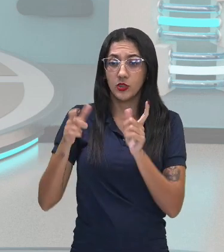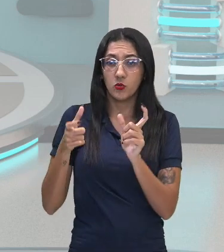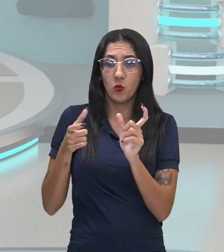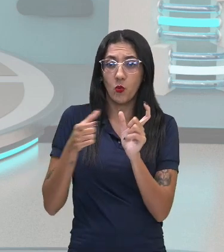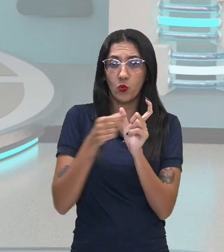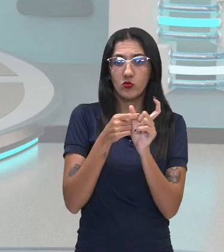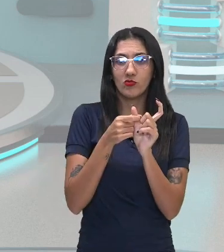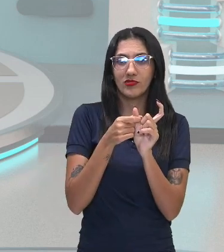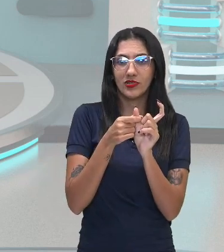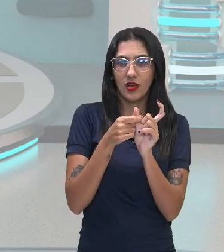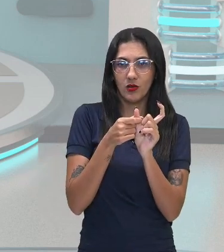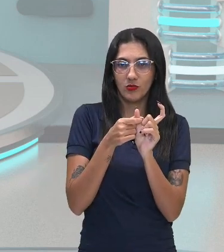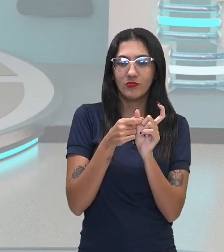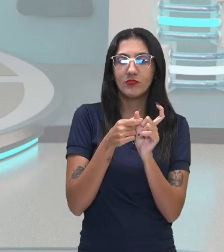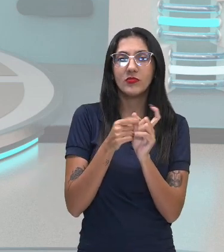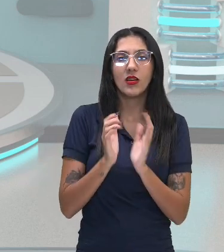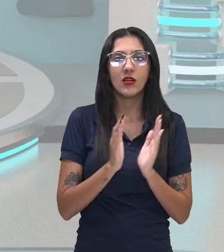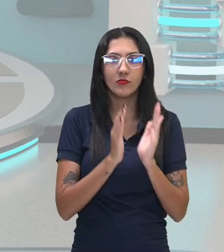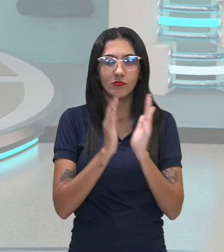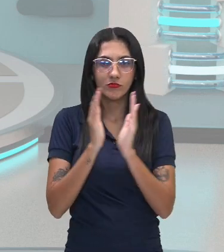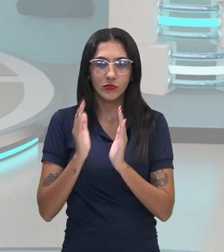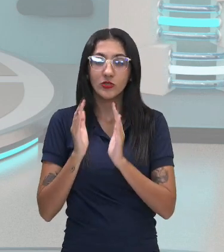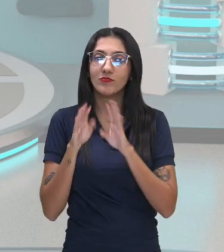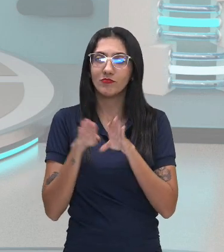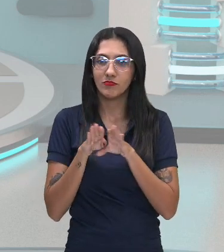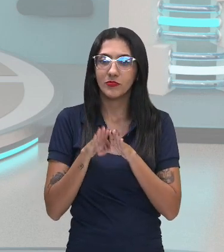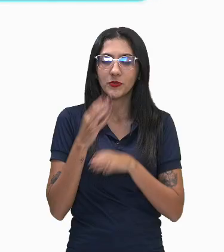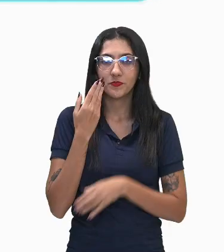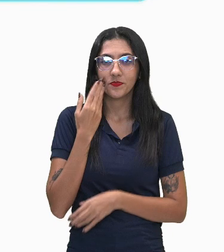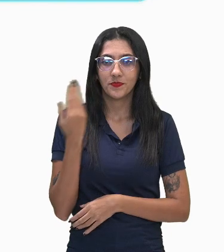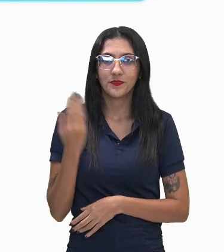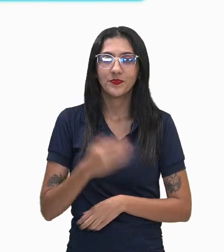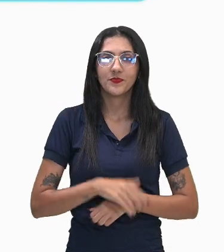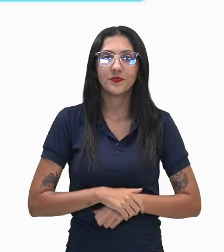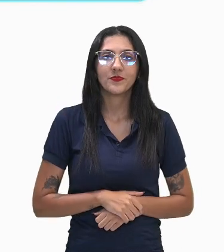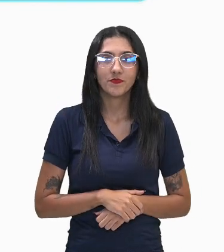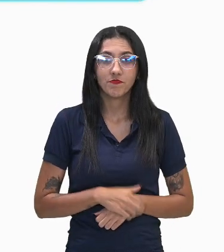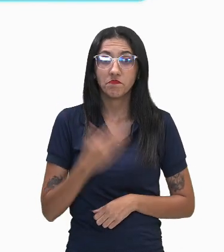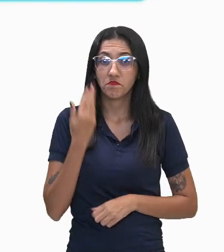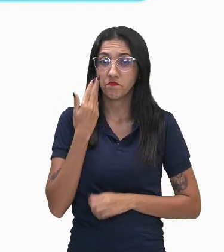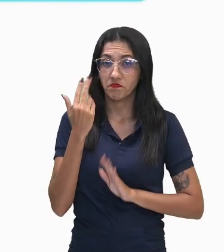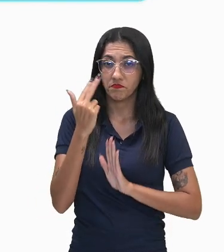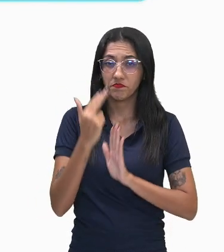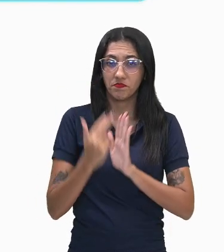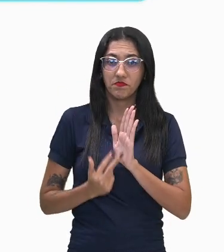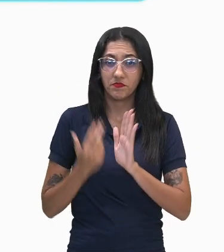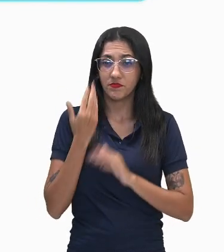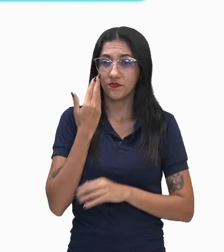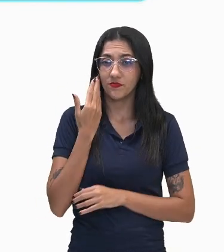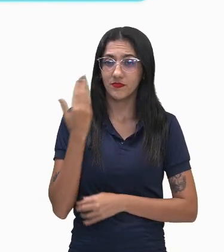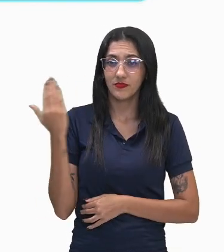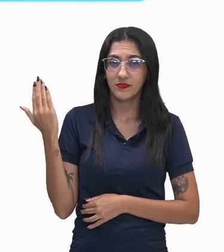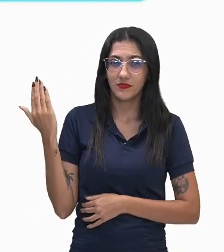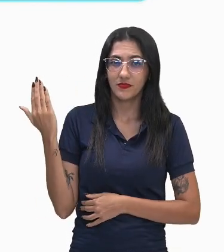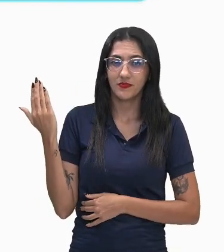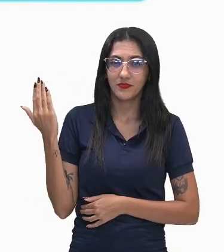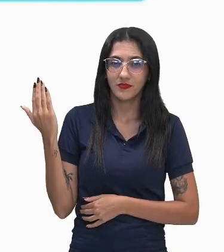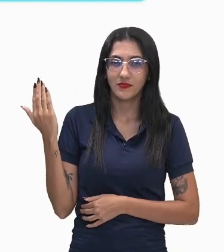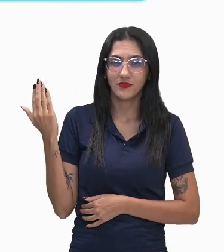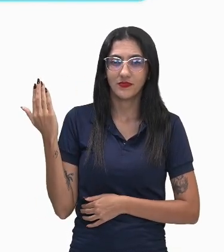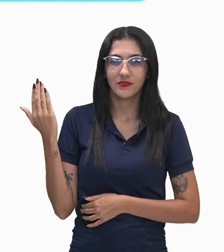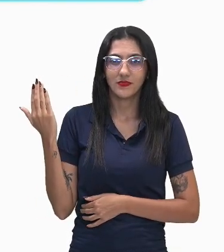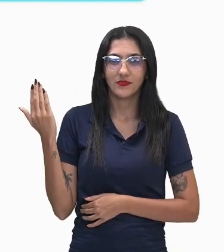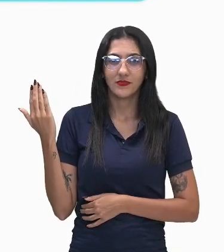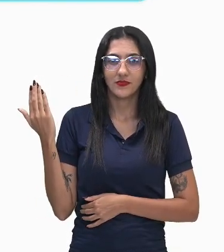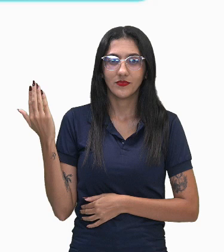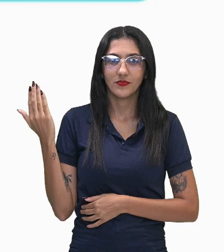ênfase, com o polissíndeto também. Vamos ver um exemplo. Eu estava falando com ele e continuei falando